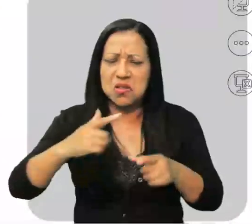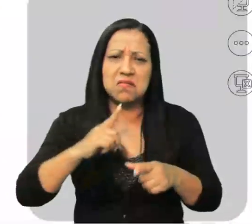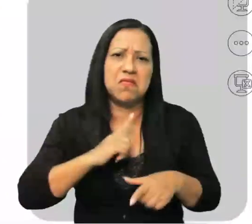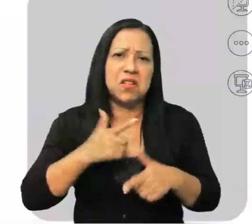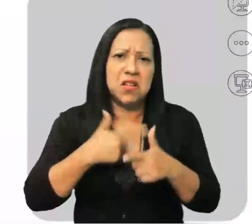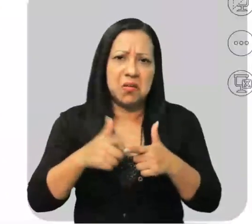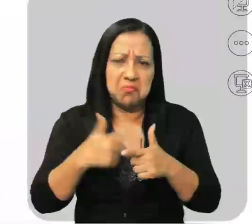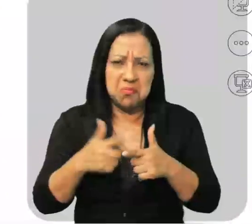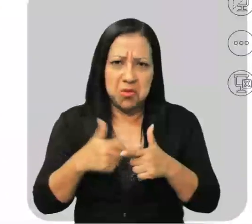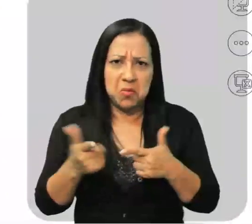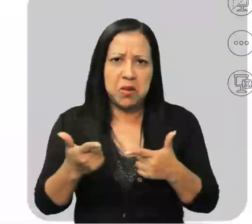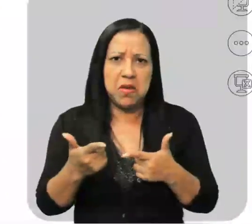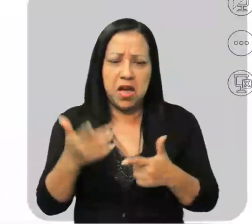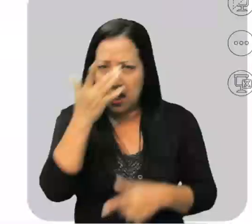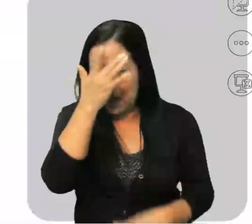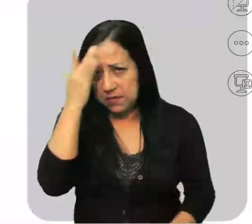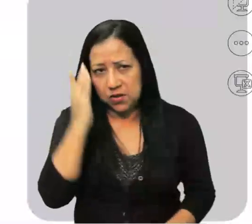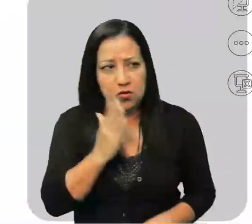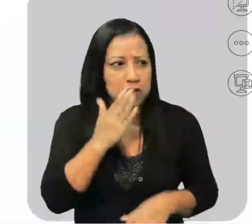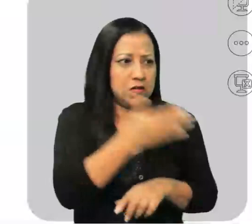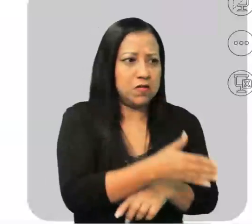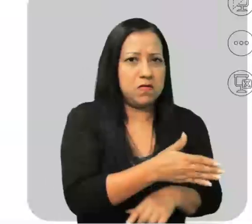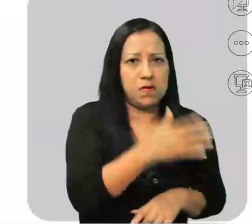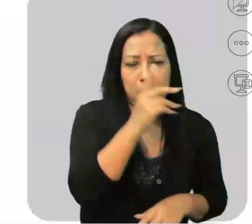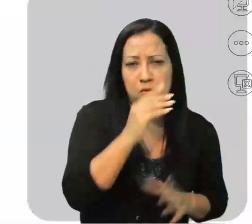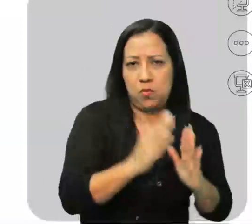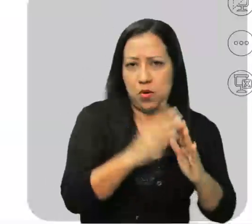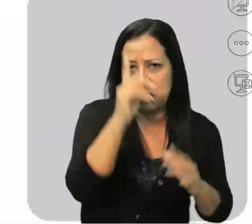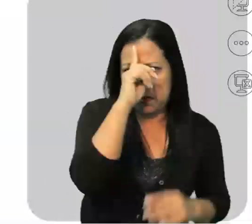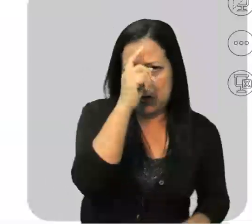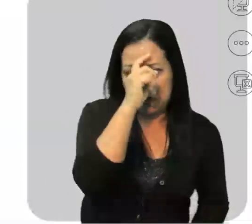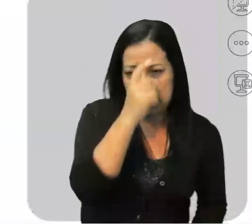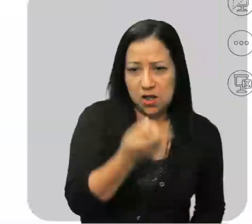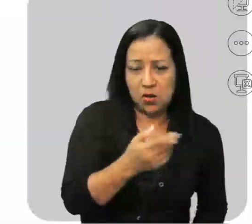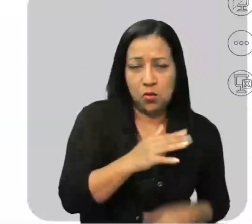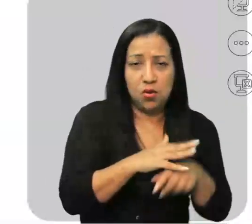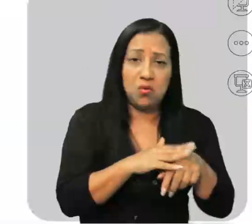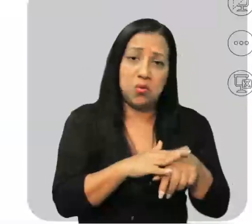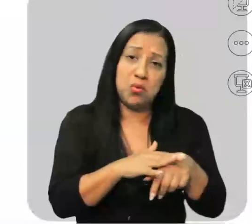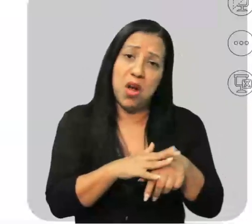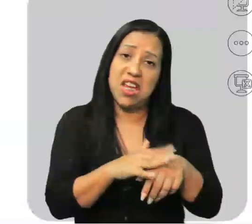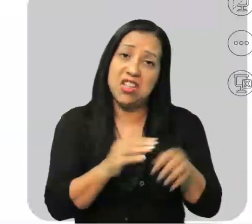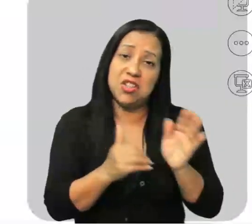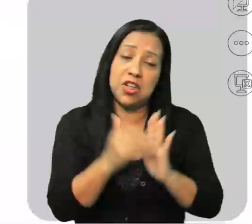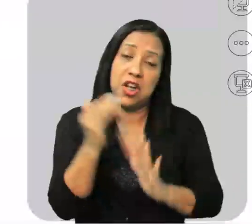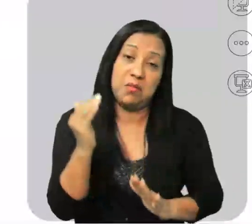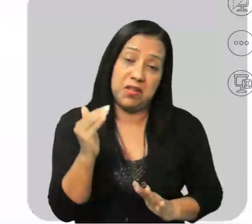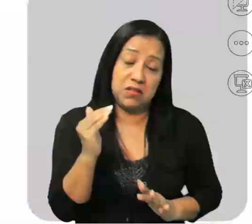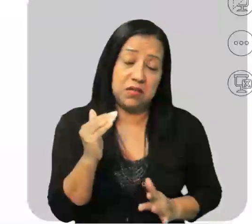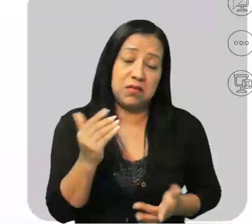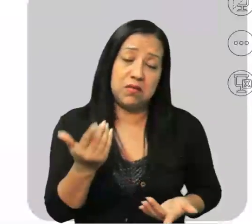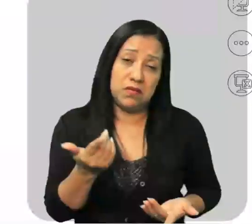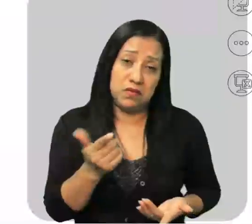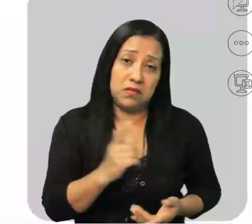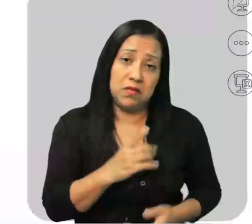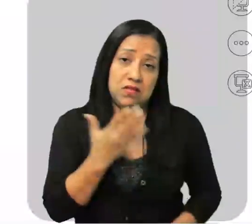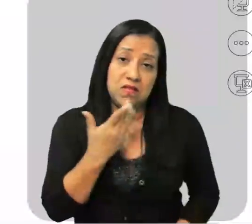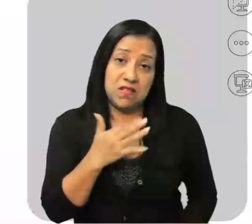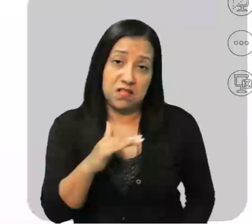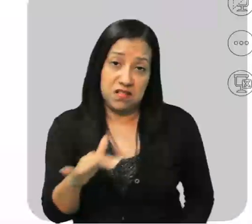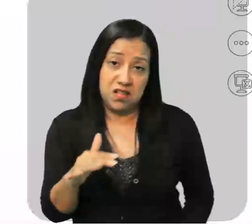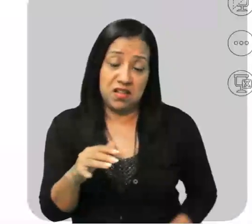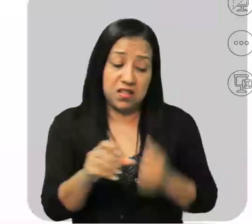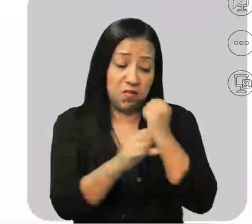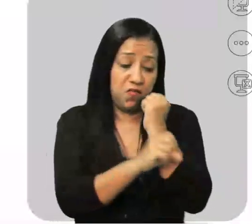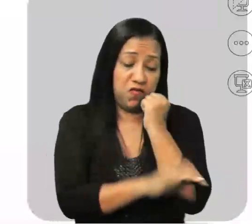as UPAs, as unidades de atendimento, né, de pronto atendimento, por problemas com diarreia, por exemplo,